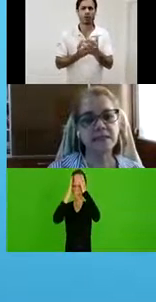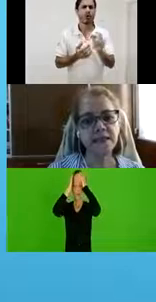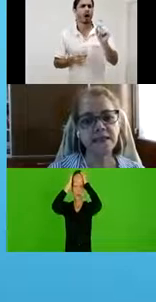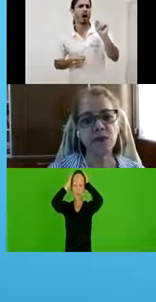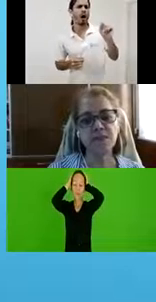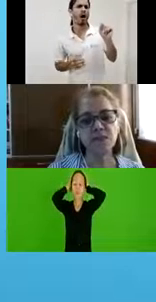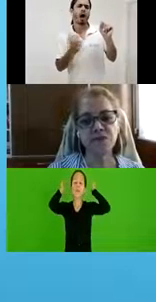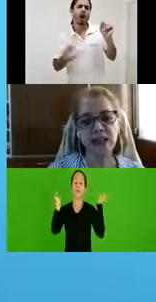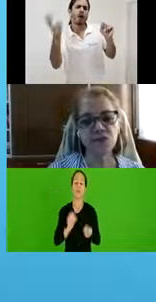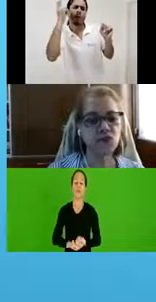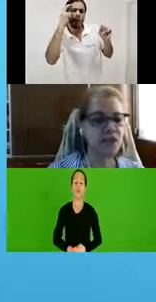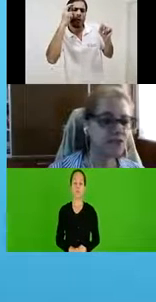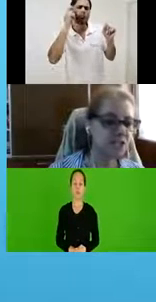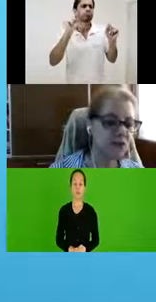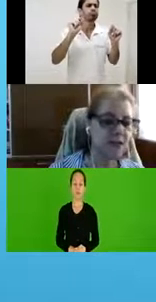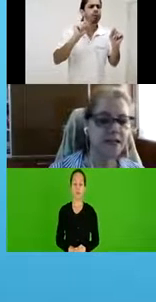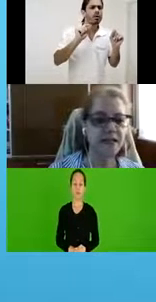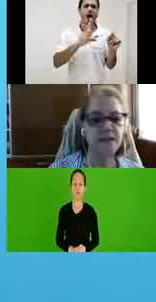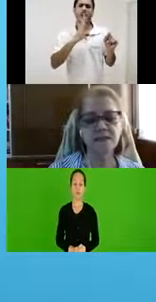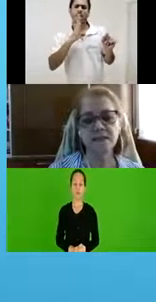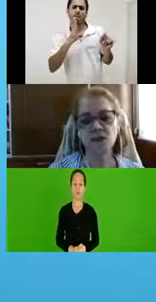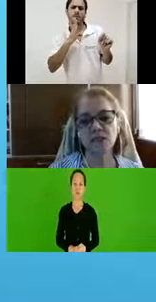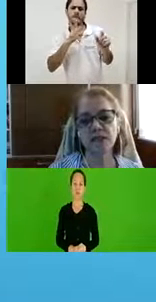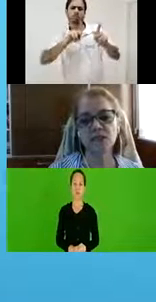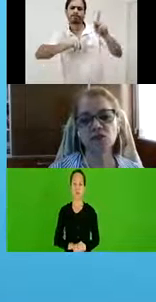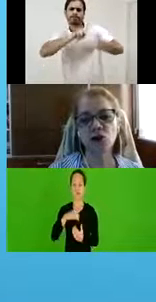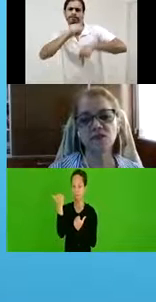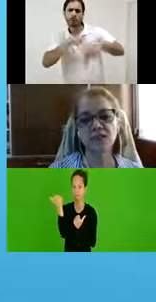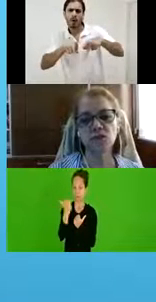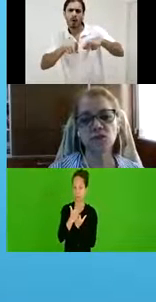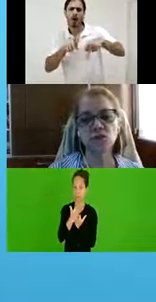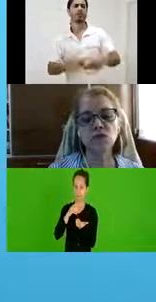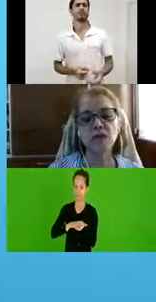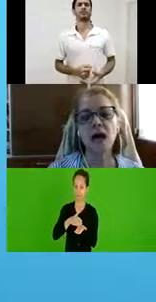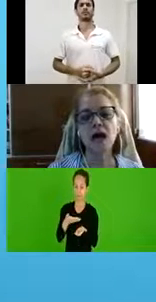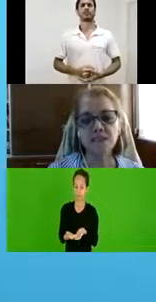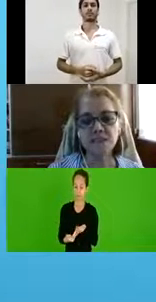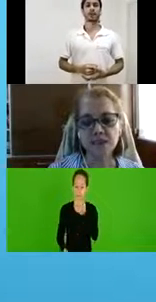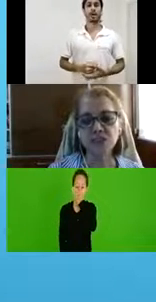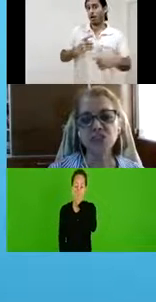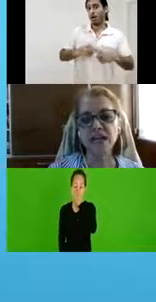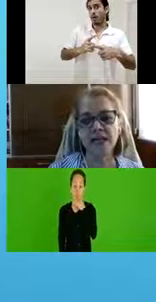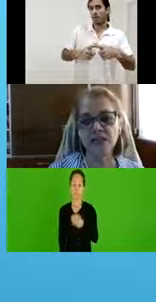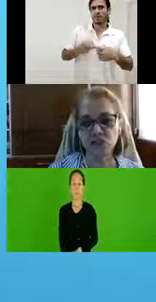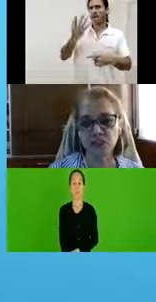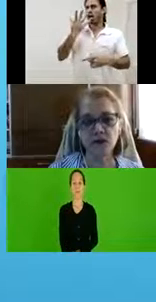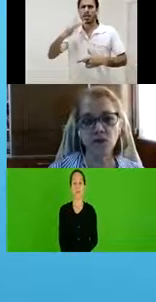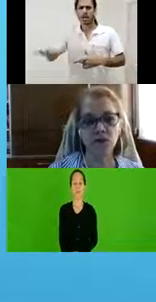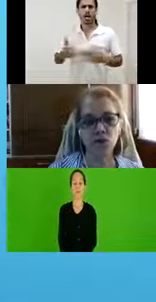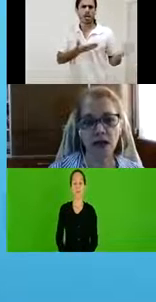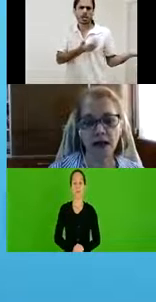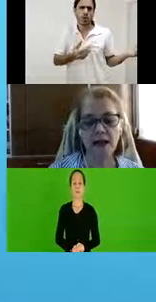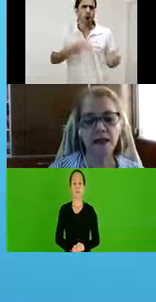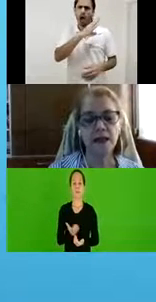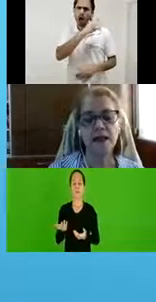trazidas por esses diferentes sujeitos, sejam eles crianças, adolescentes, jovens, adultos, antes mesmo de chegar à instituição